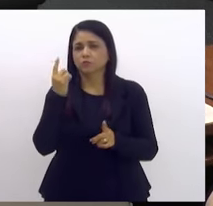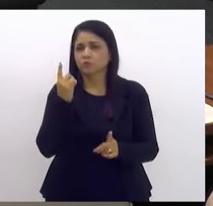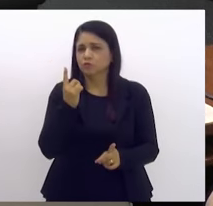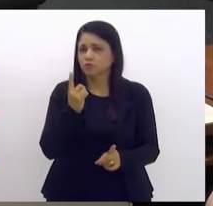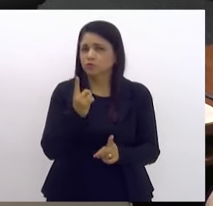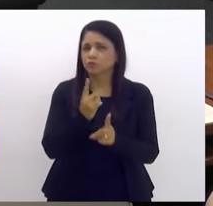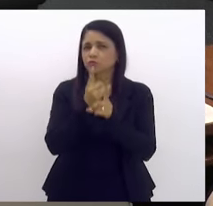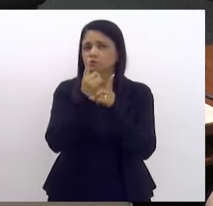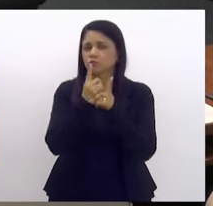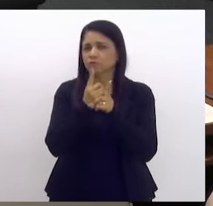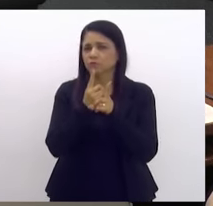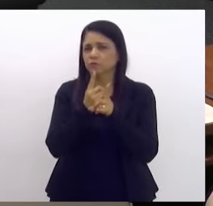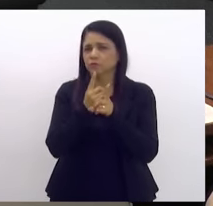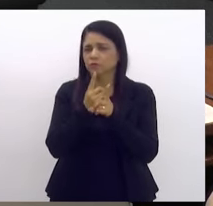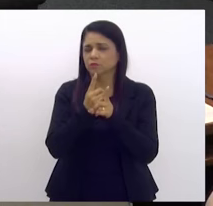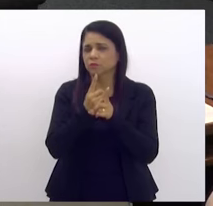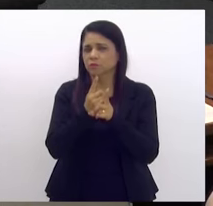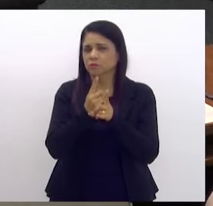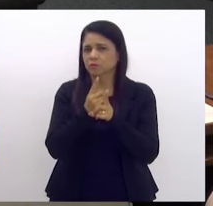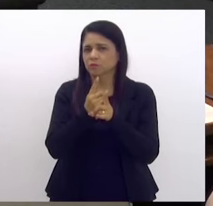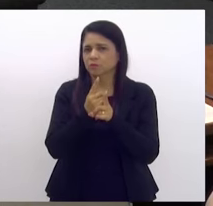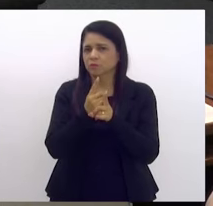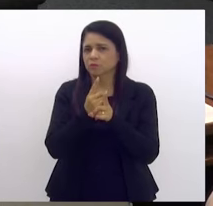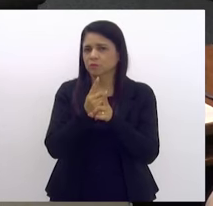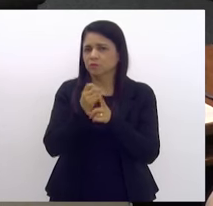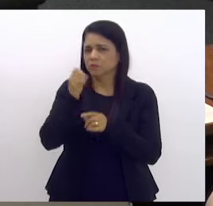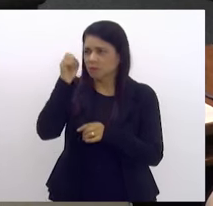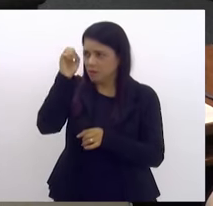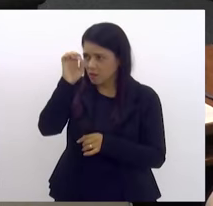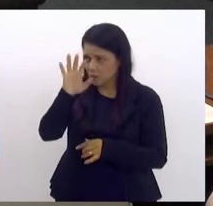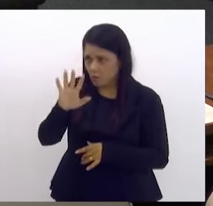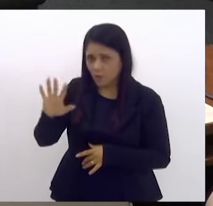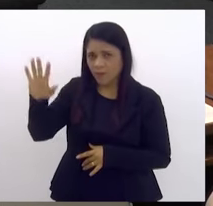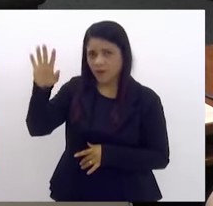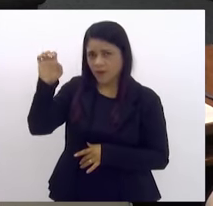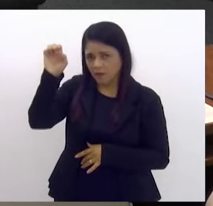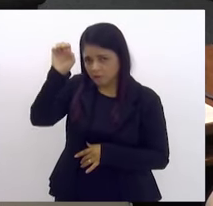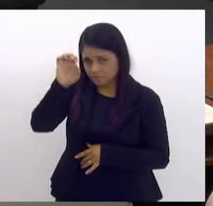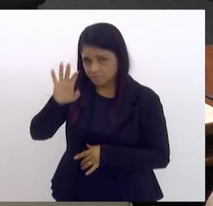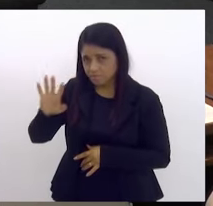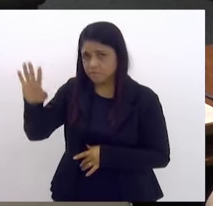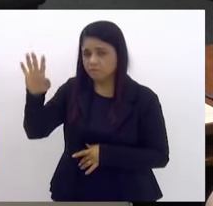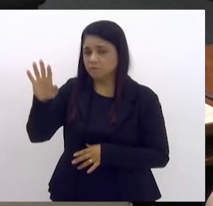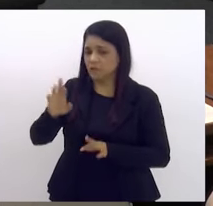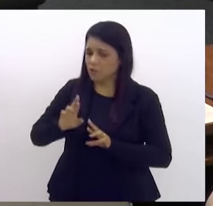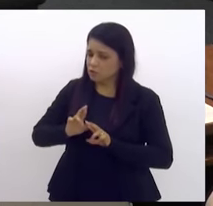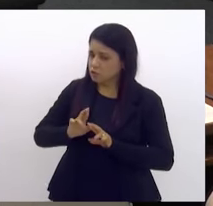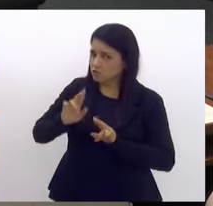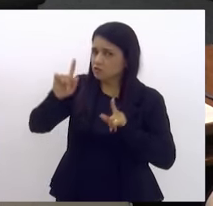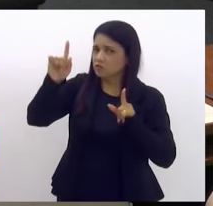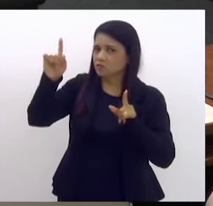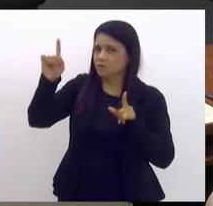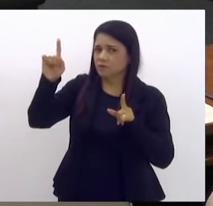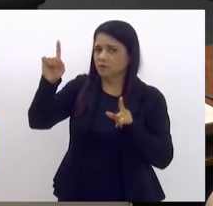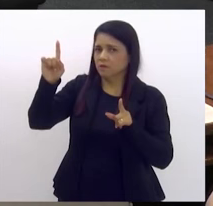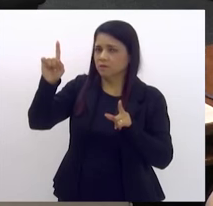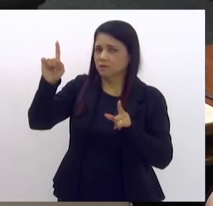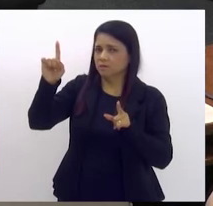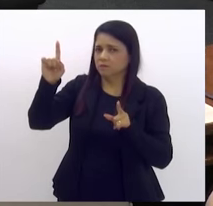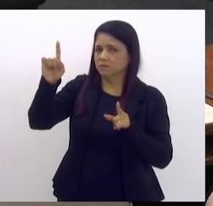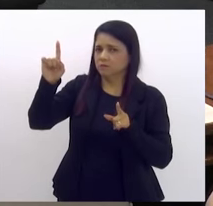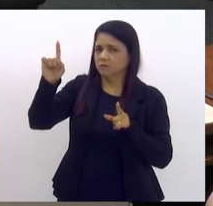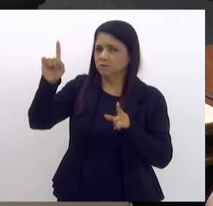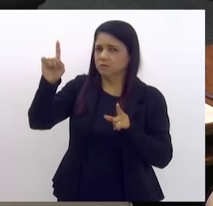descobridores de origem europeia, nós tivemos uma diferença muito grande de como